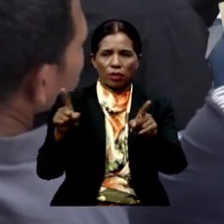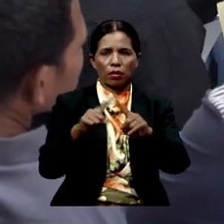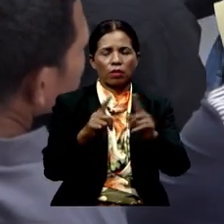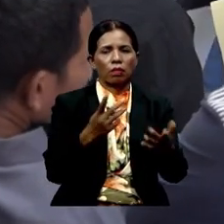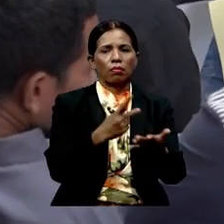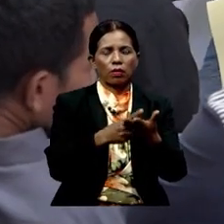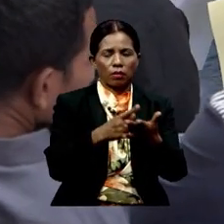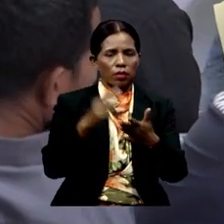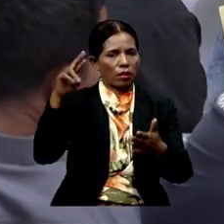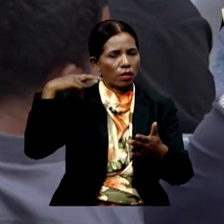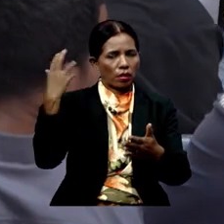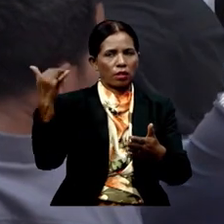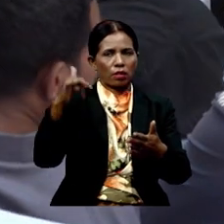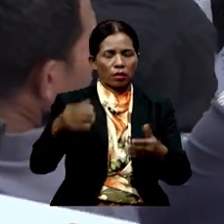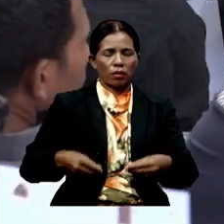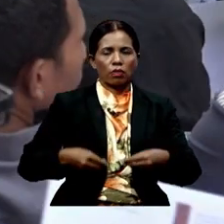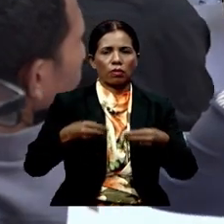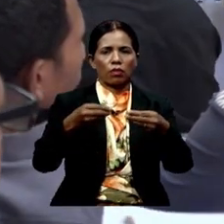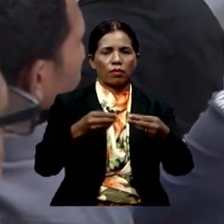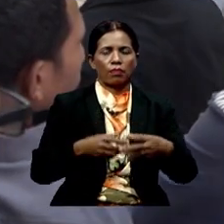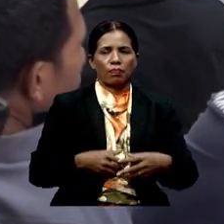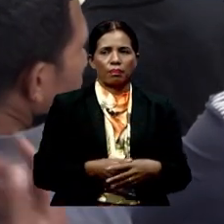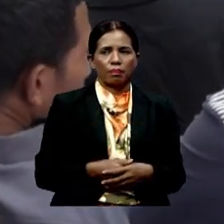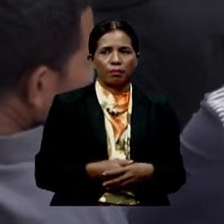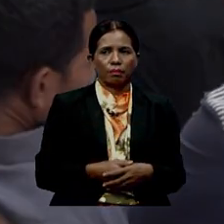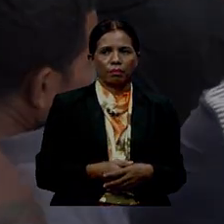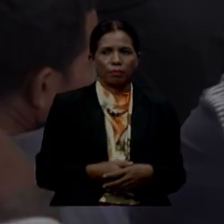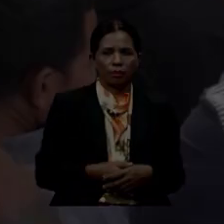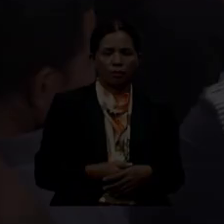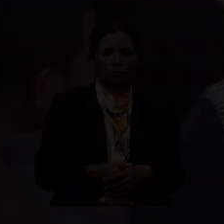proposta nebe Radio Comunidade Sira submeteona. David Diarauzu, Lamberto da Silva, ZMN.